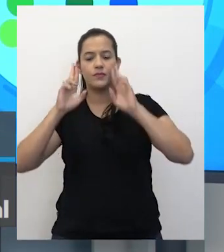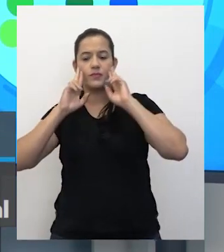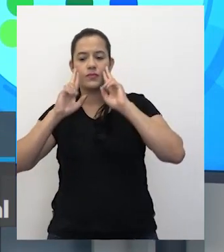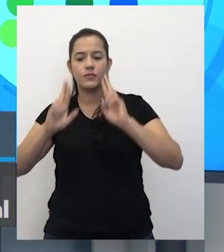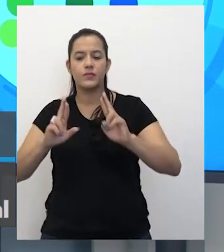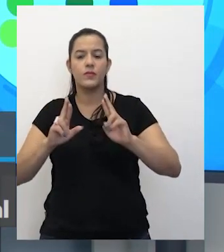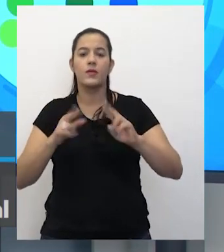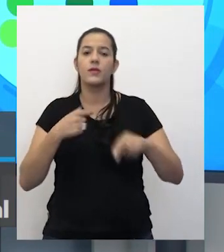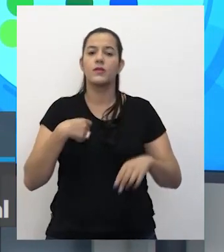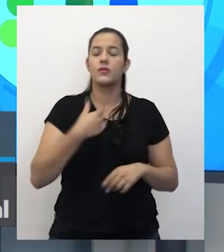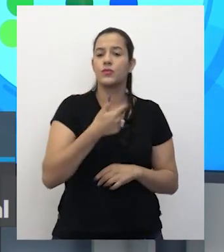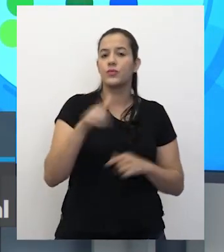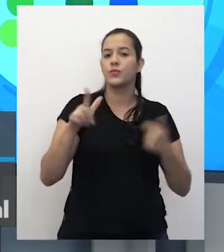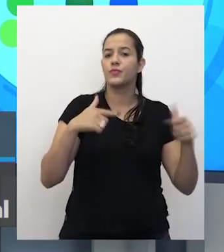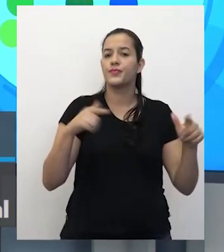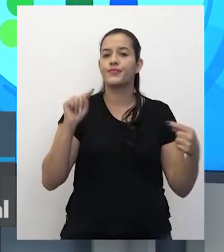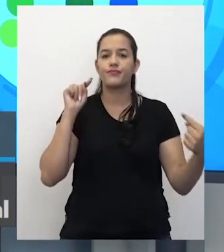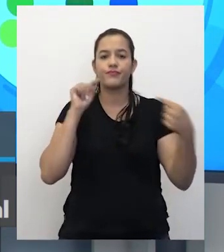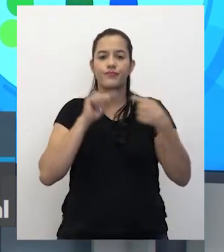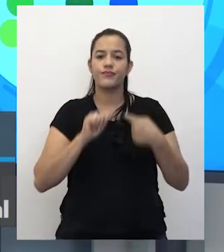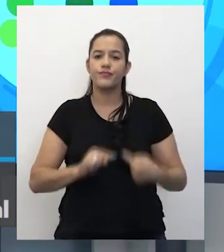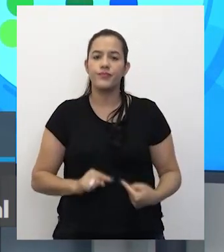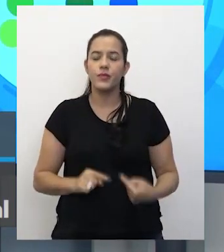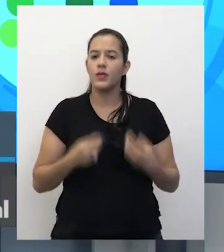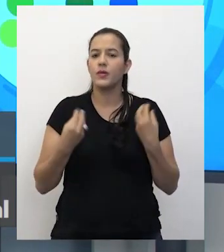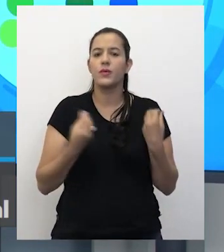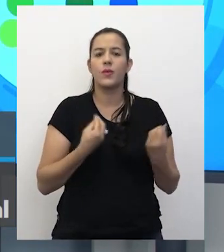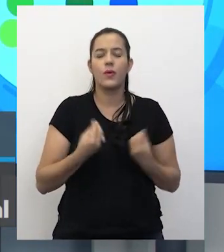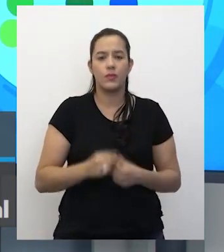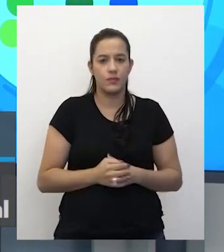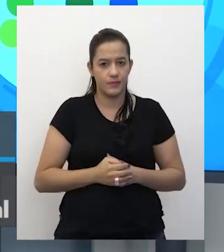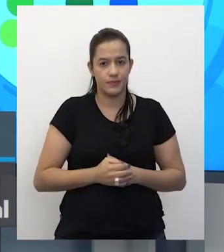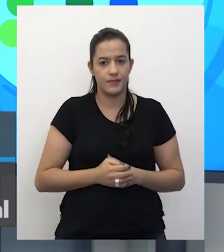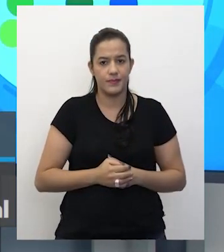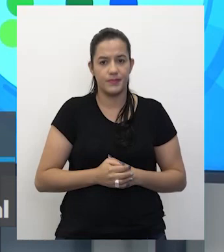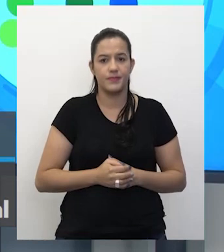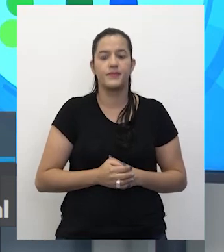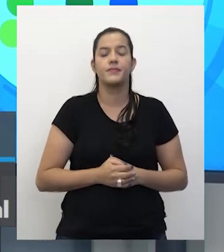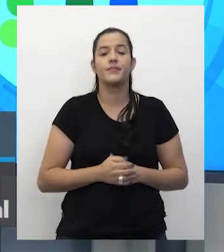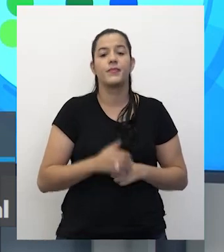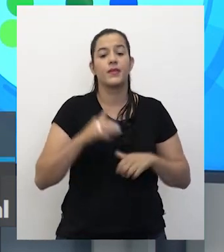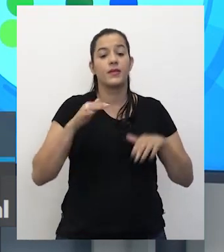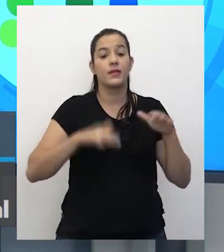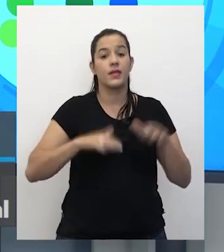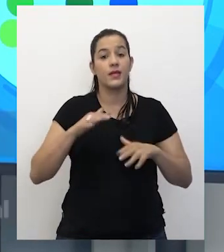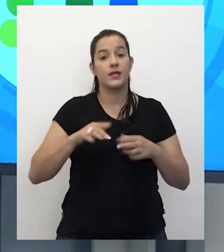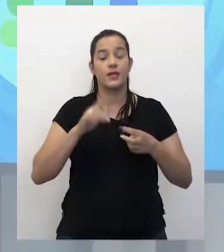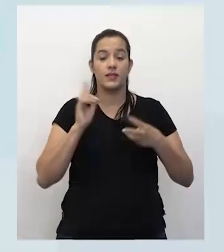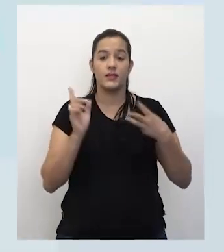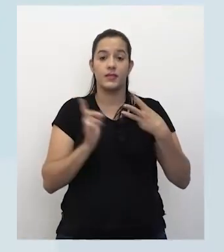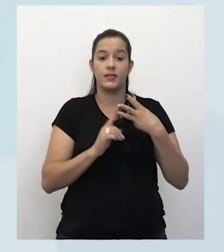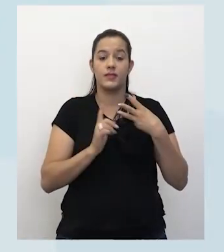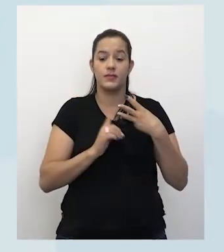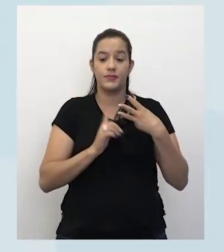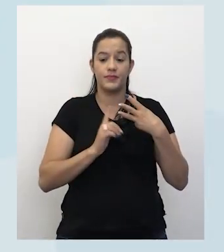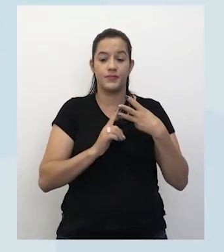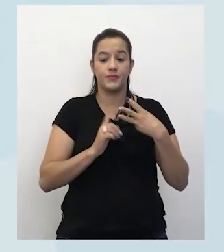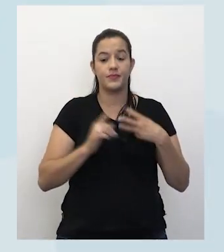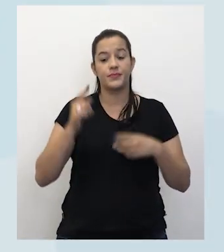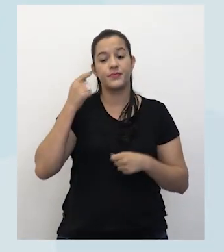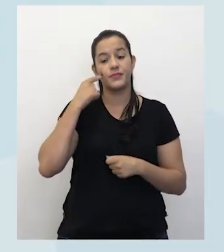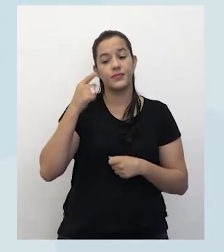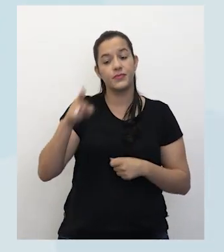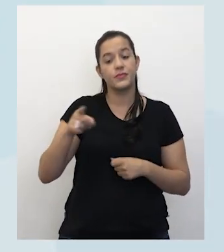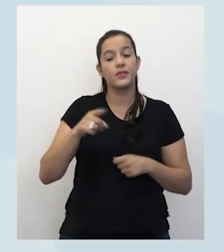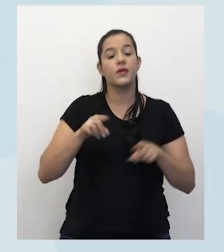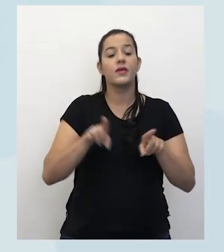outros aplicarem, então, puxa, como seremos respeitados também, né? A gente tem uma terceira competência priorizada para o 6º ano,